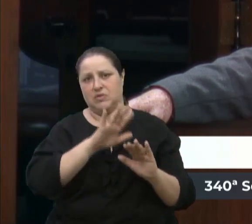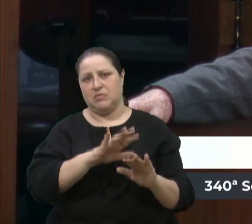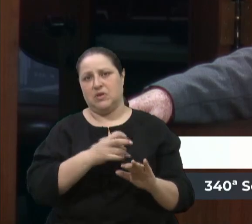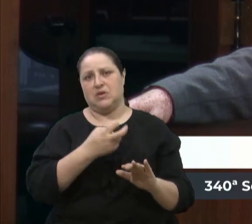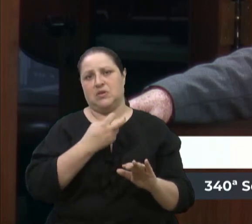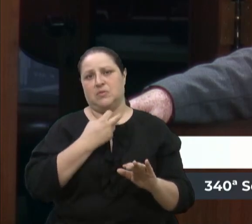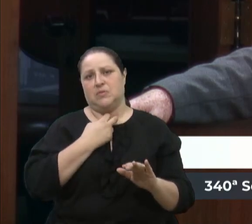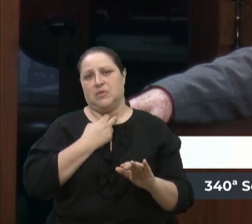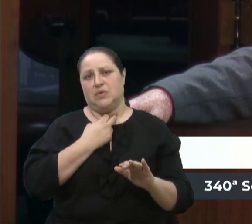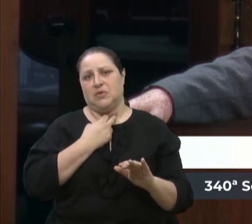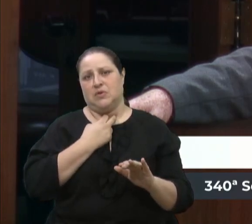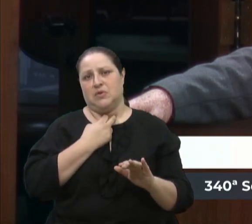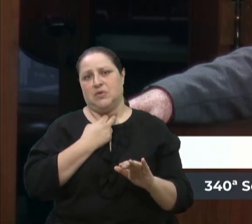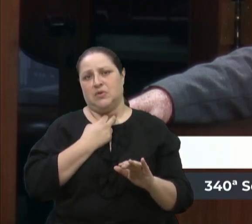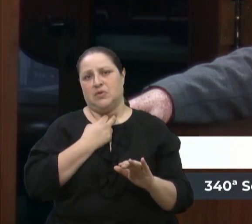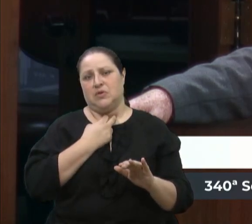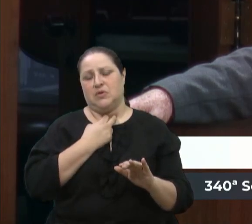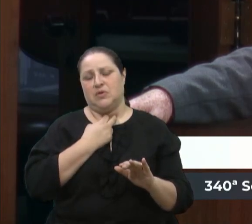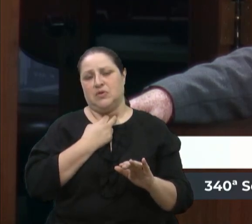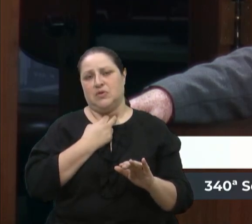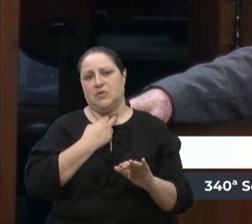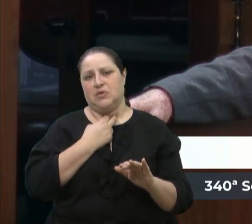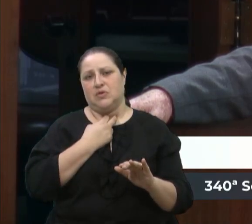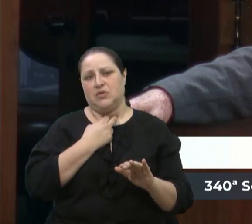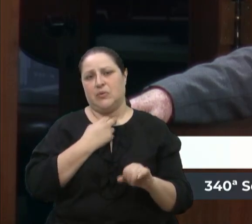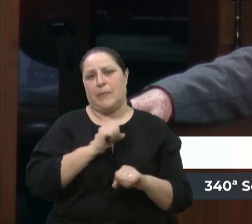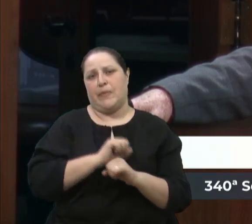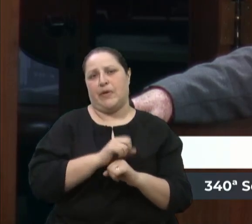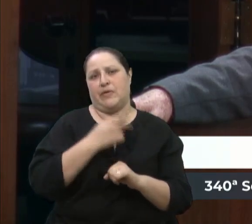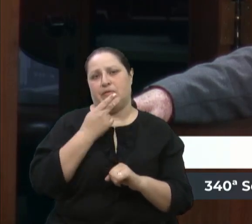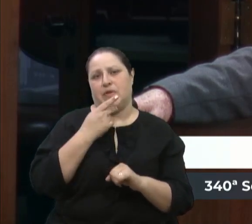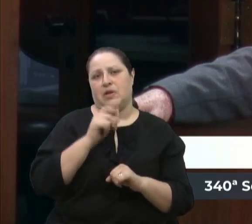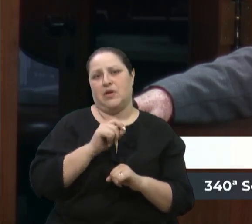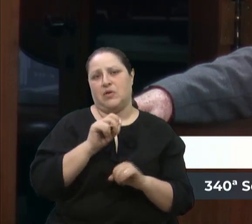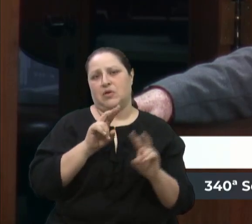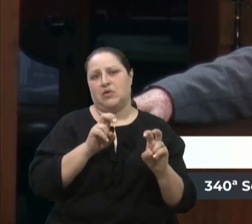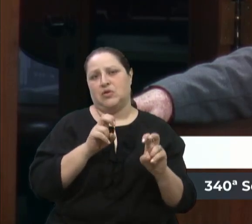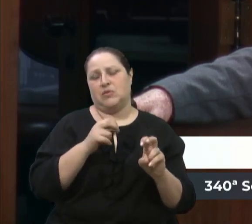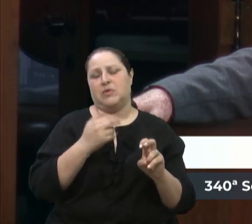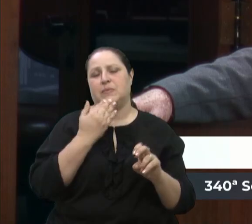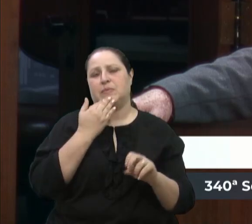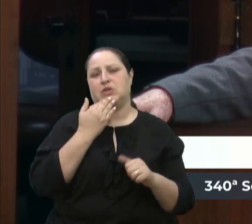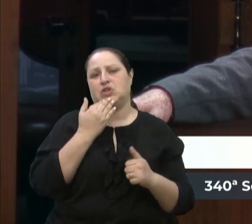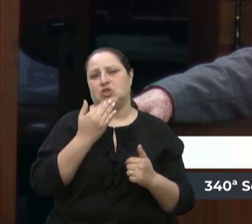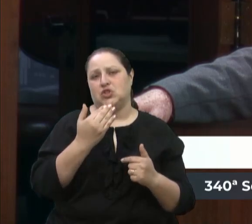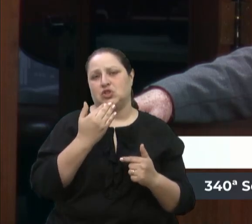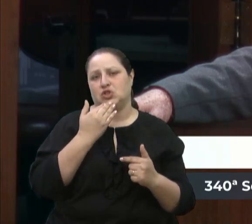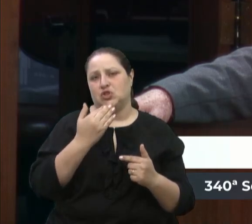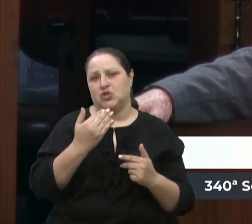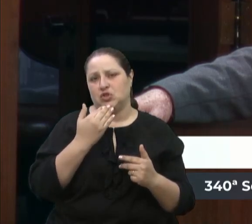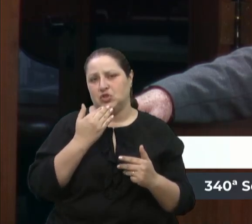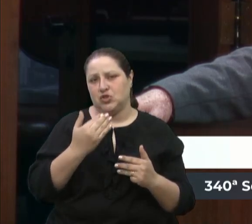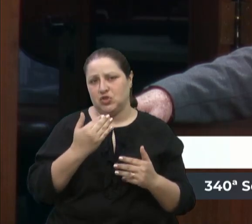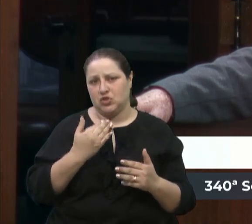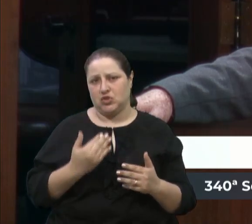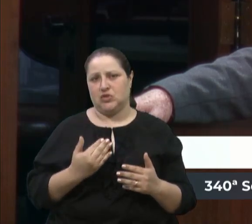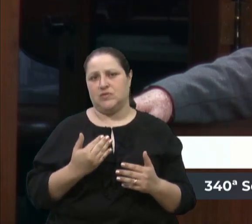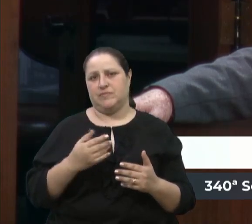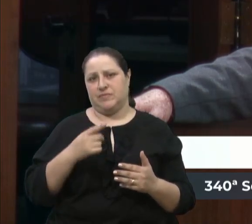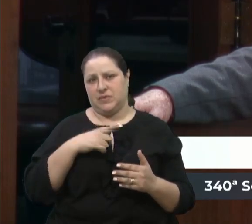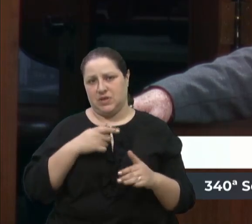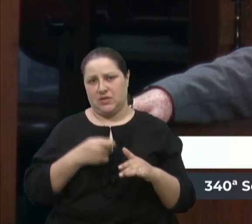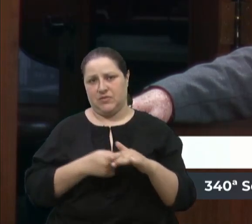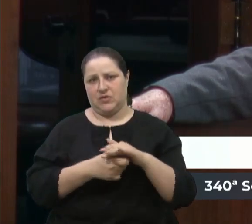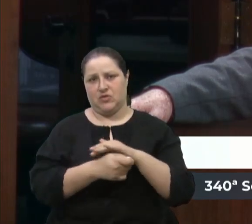poderemos nos calarmos no sentido de fazermos o apelo de que haja